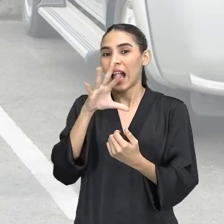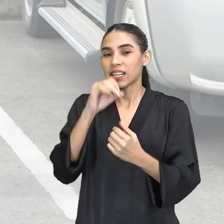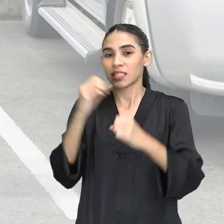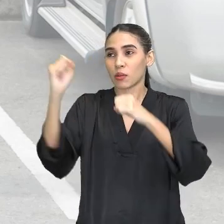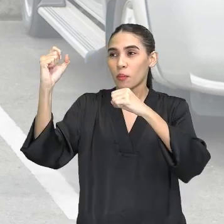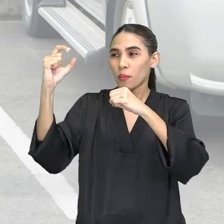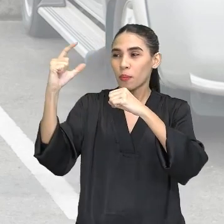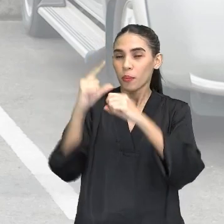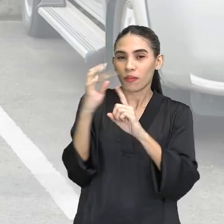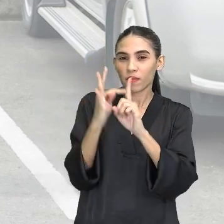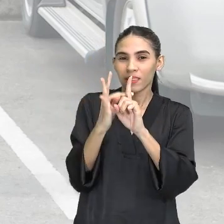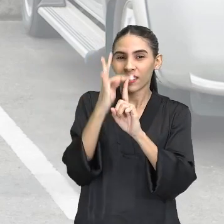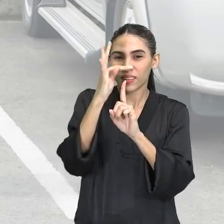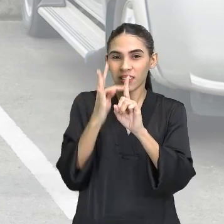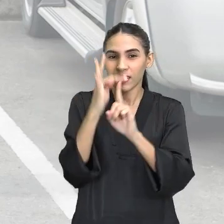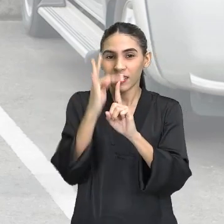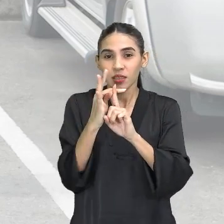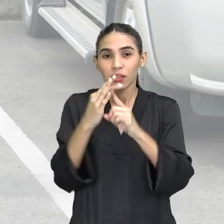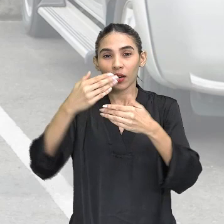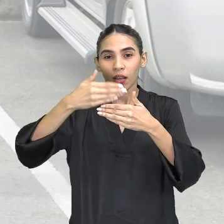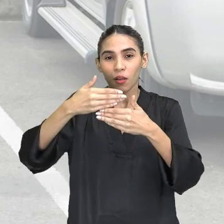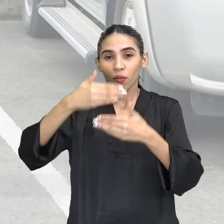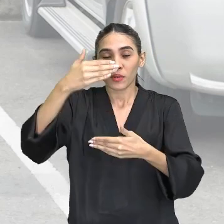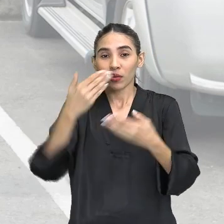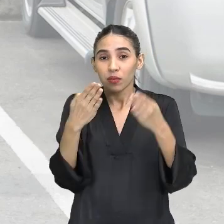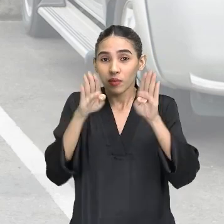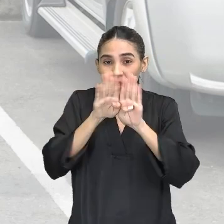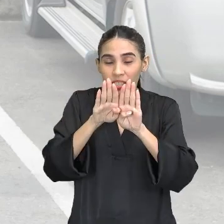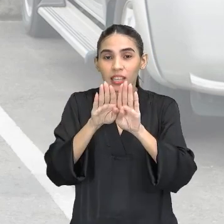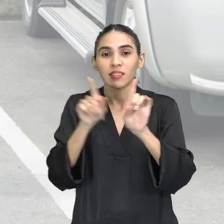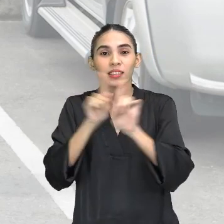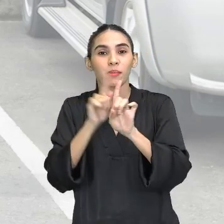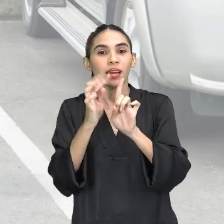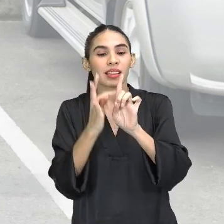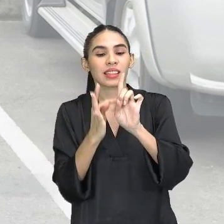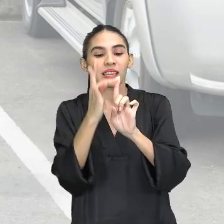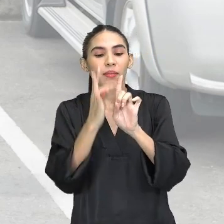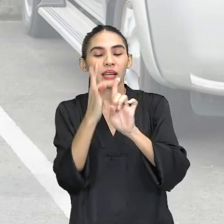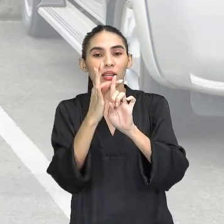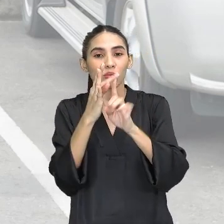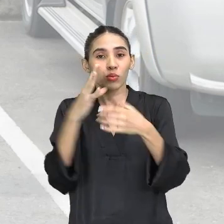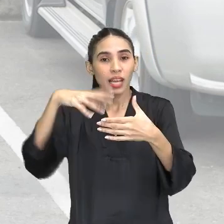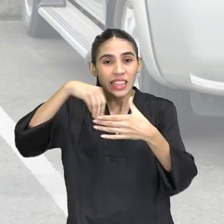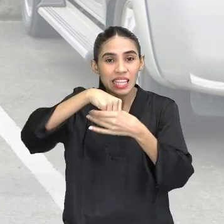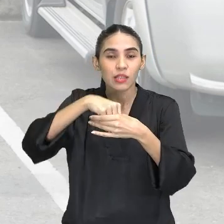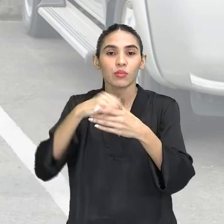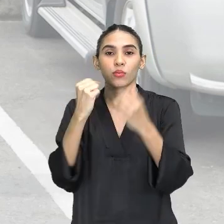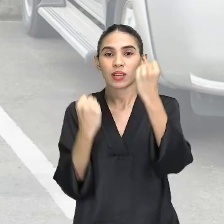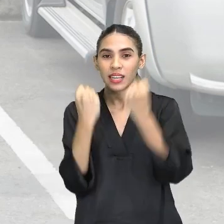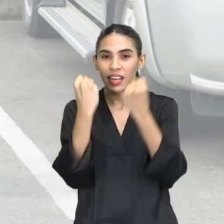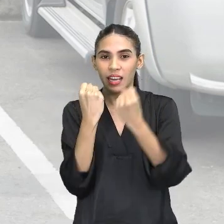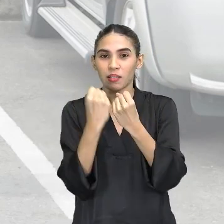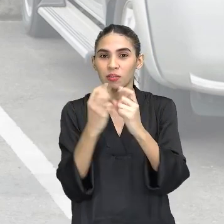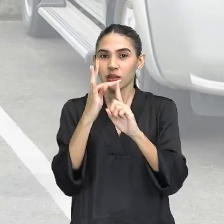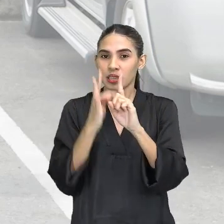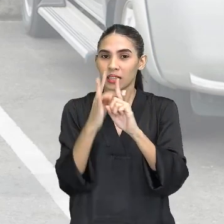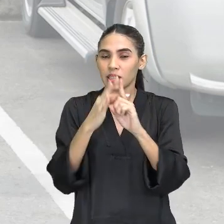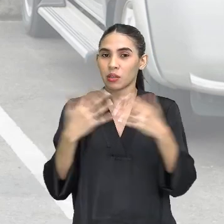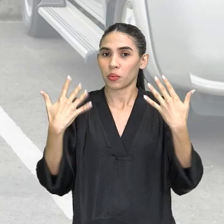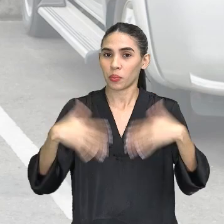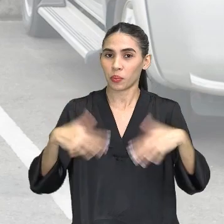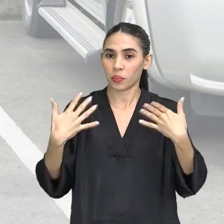solar muito forte, os vidros fechados, a temperatura interior desse automóvel ela é extremamente